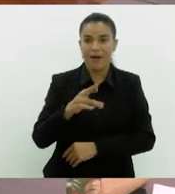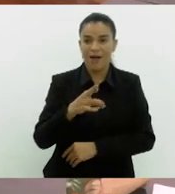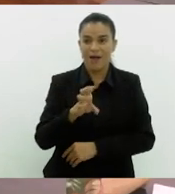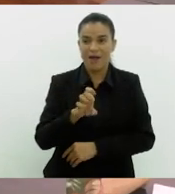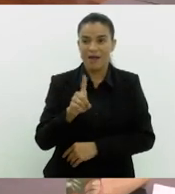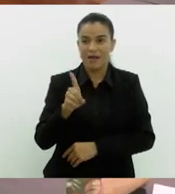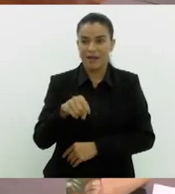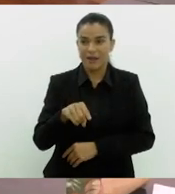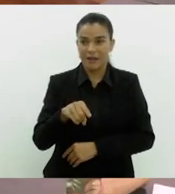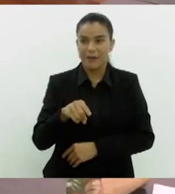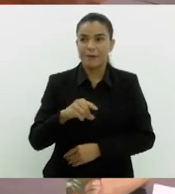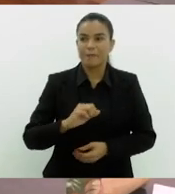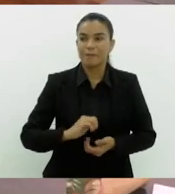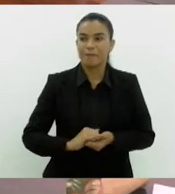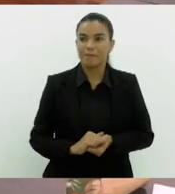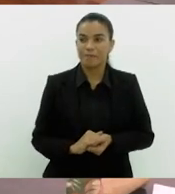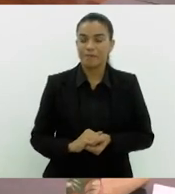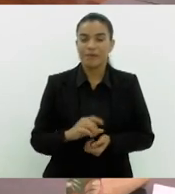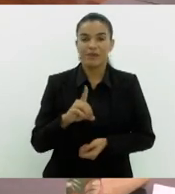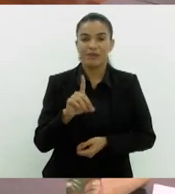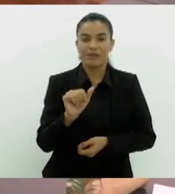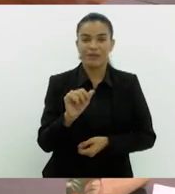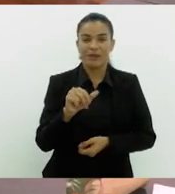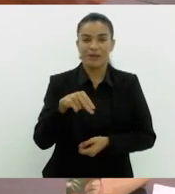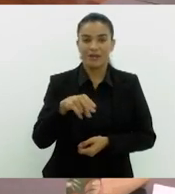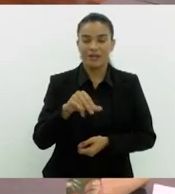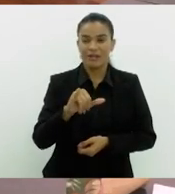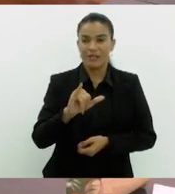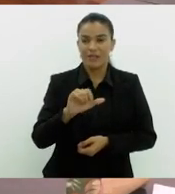Casa das Mulheres, Daniele Costa,